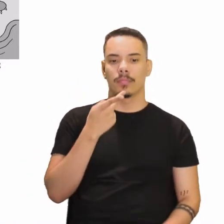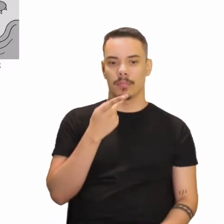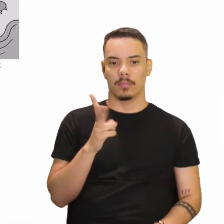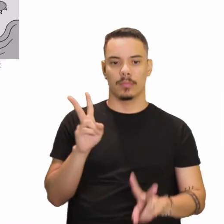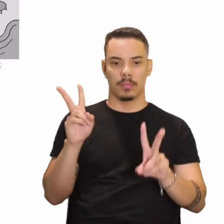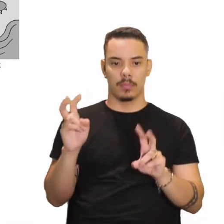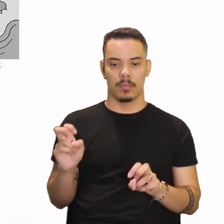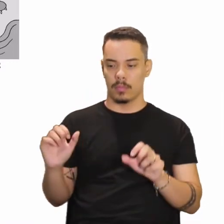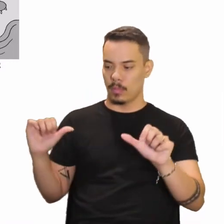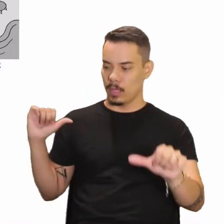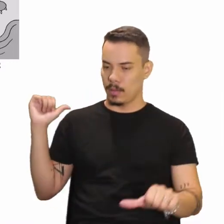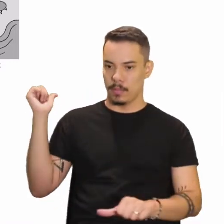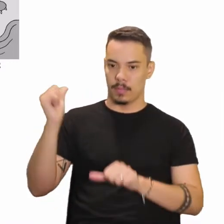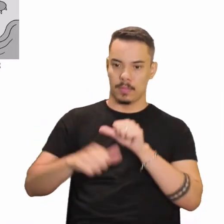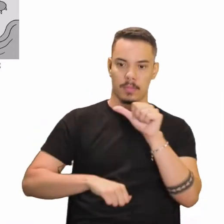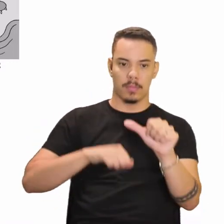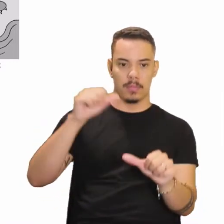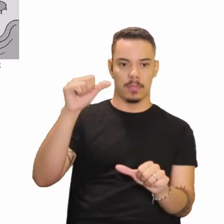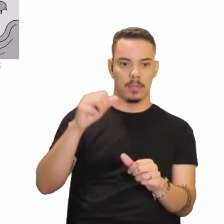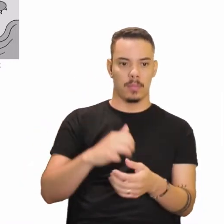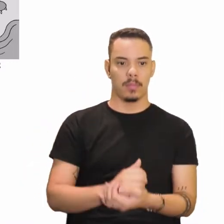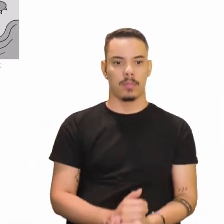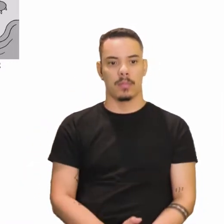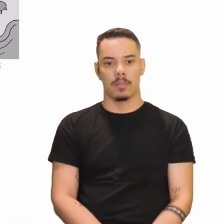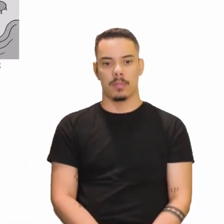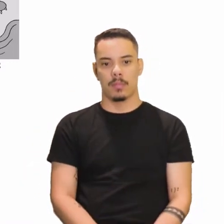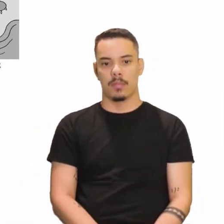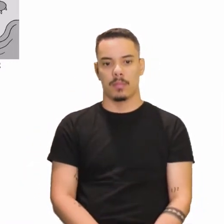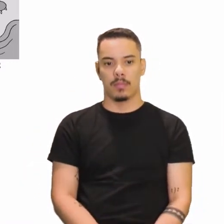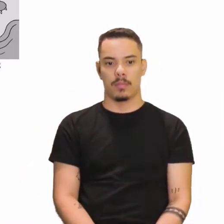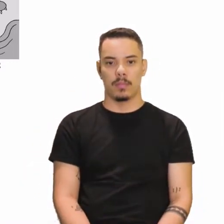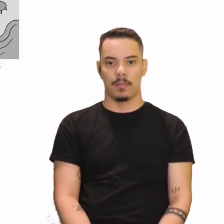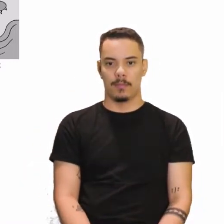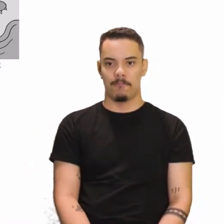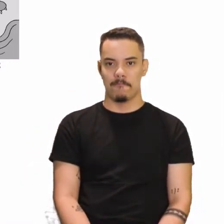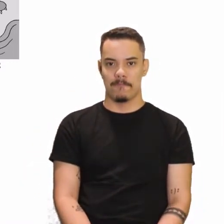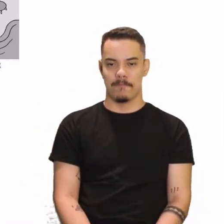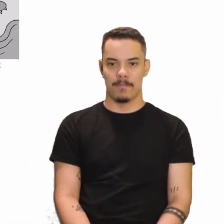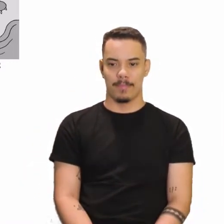da mudança da transformação do peixinho